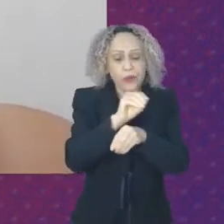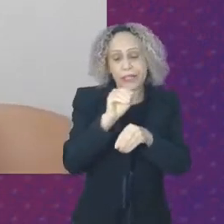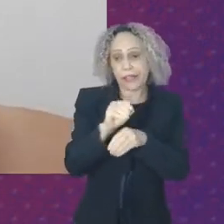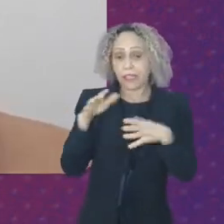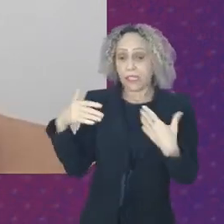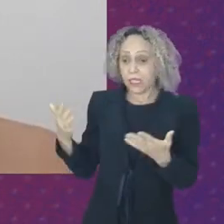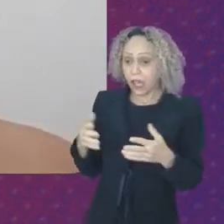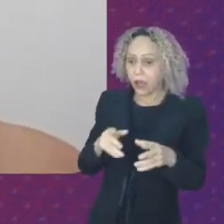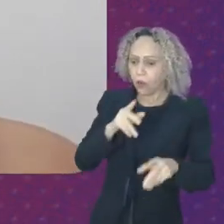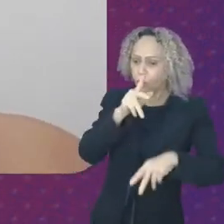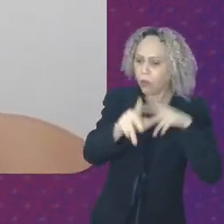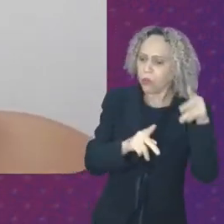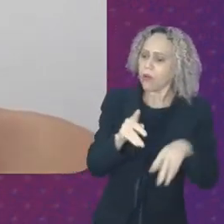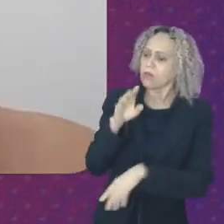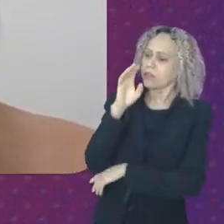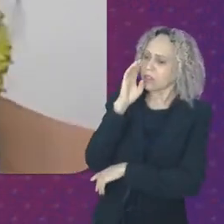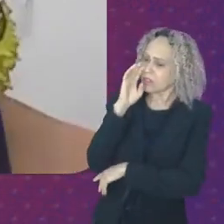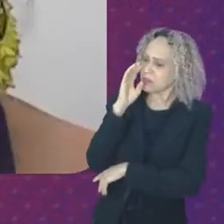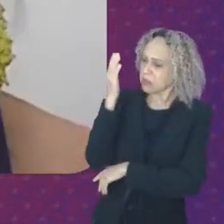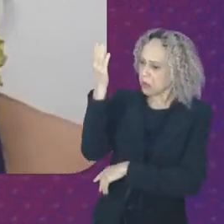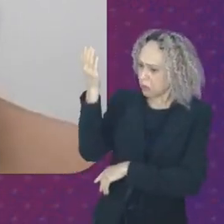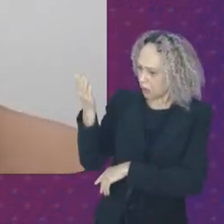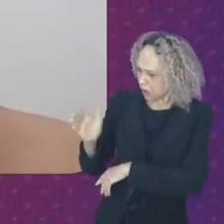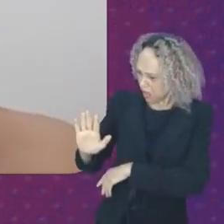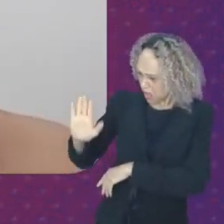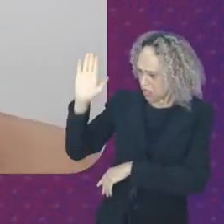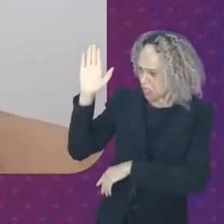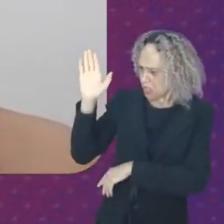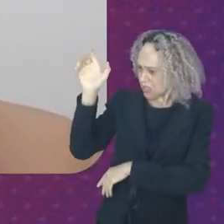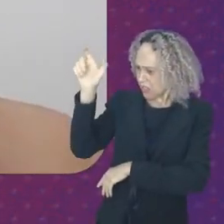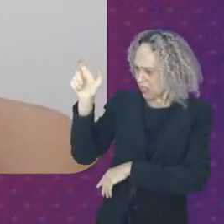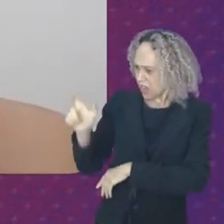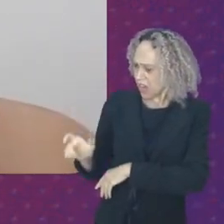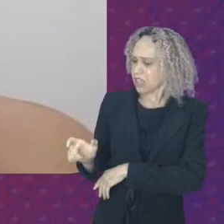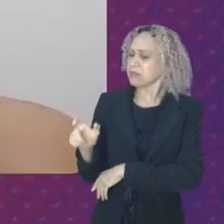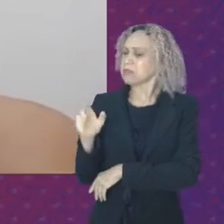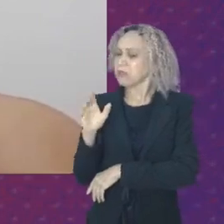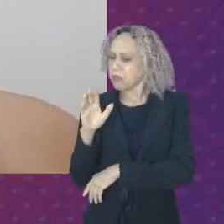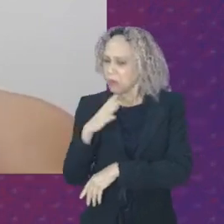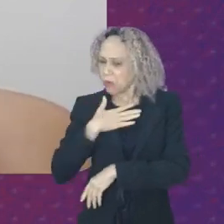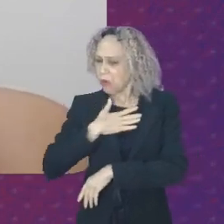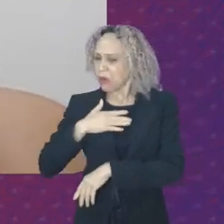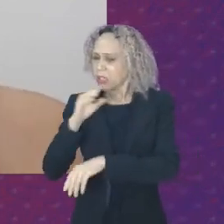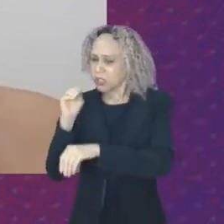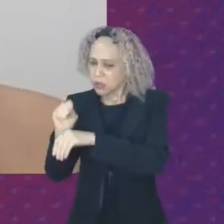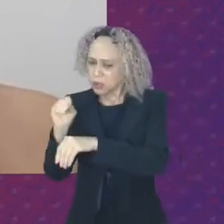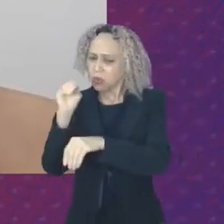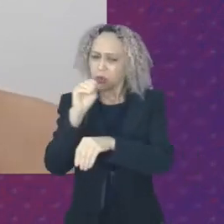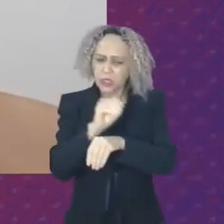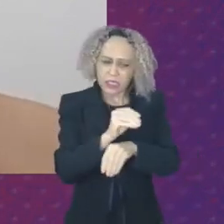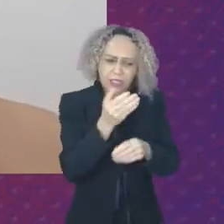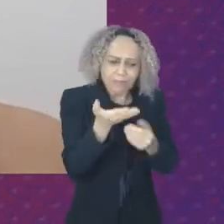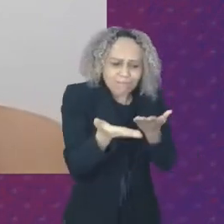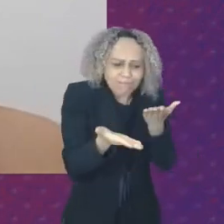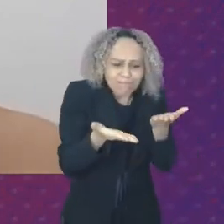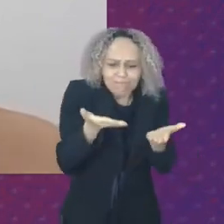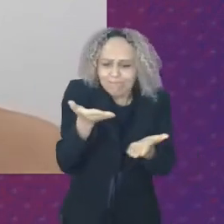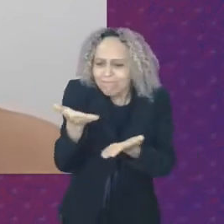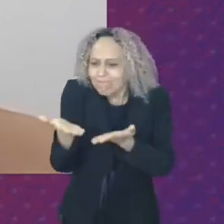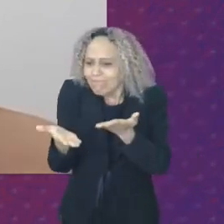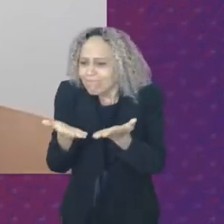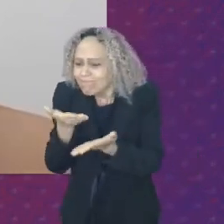para acolher, para dar carinho, para ter um processo de afetividade mesmo